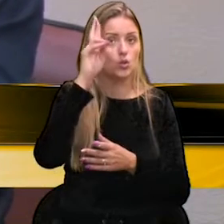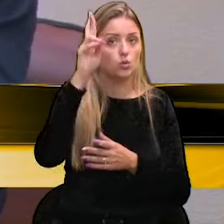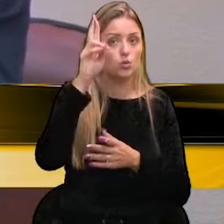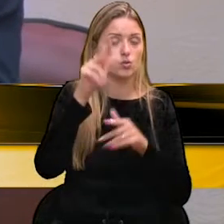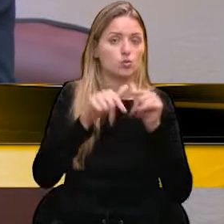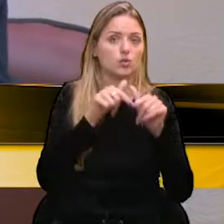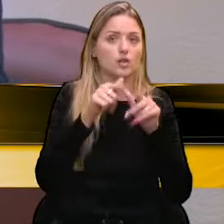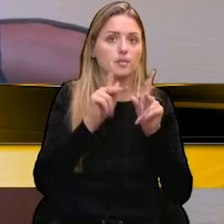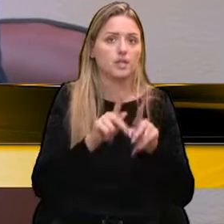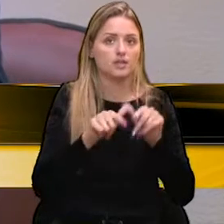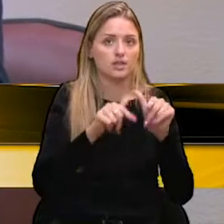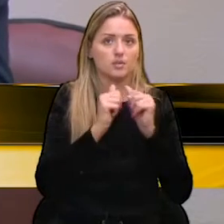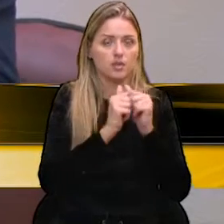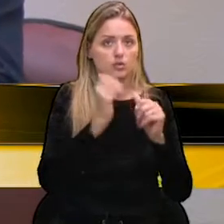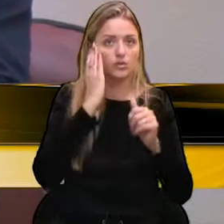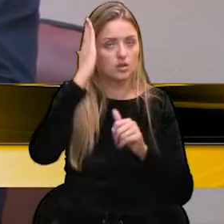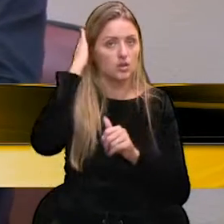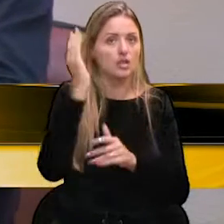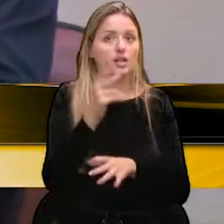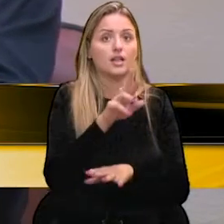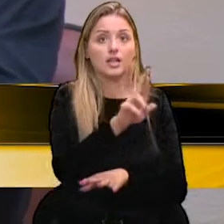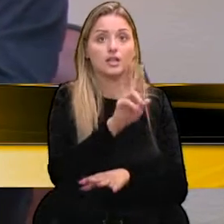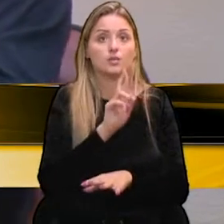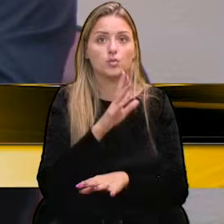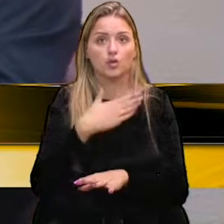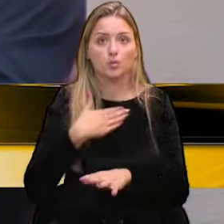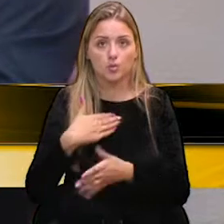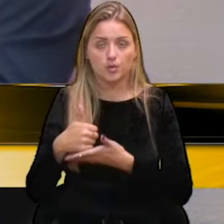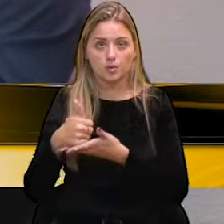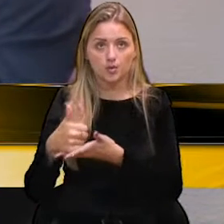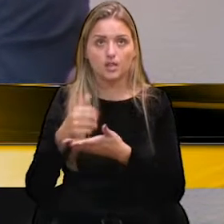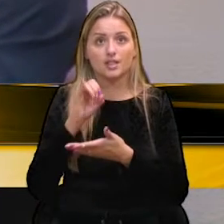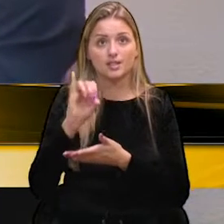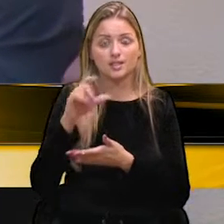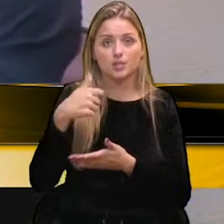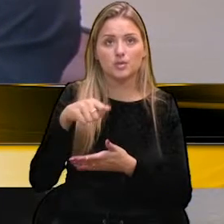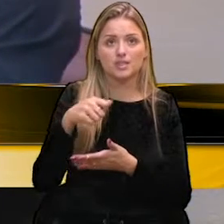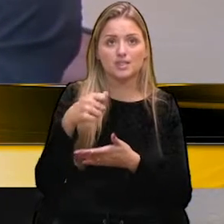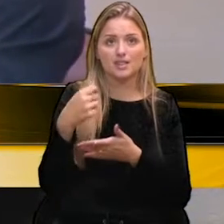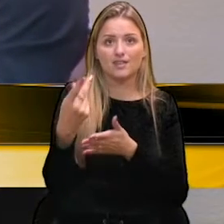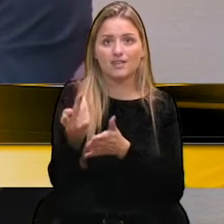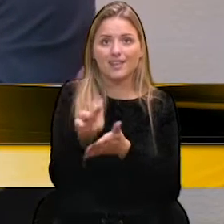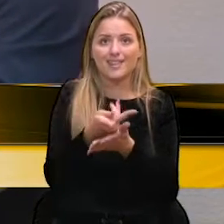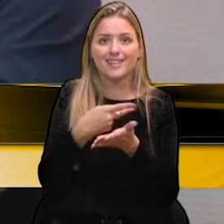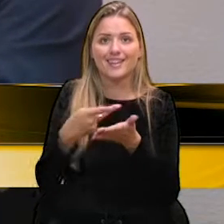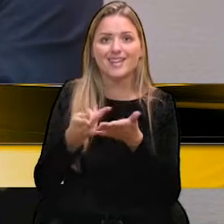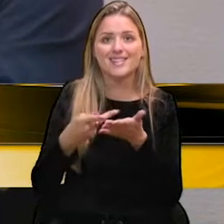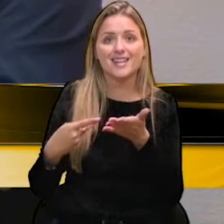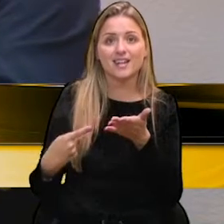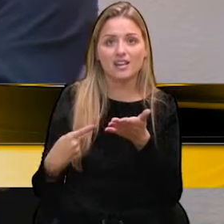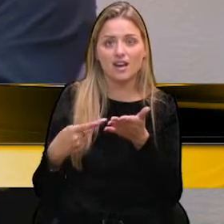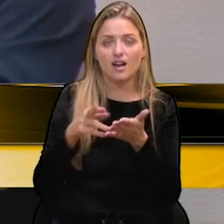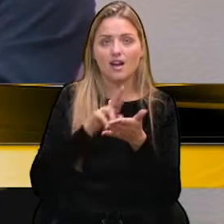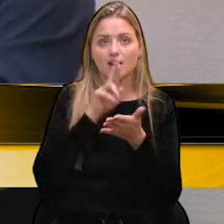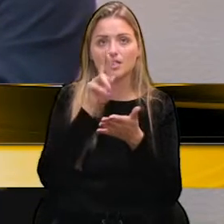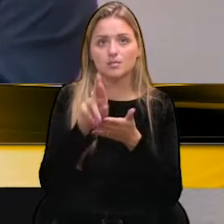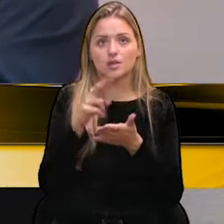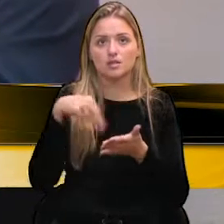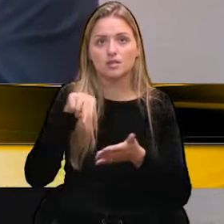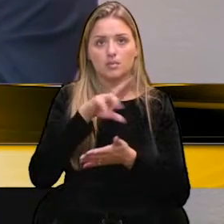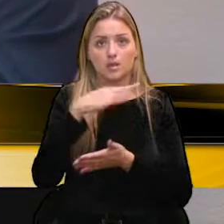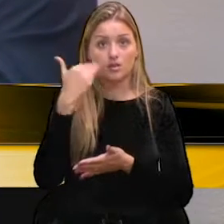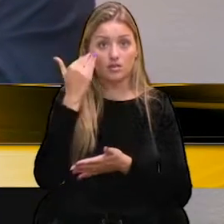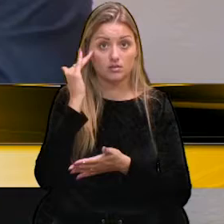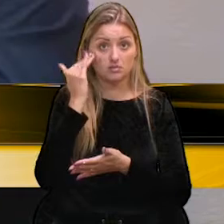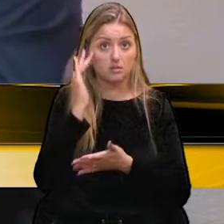forma grosseira, disse ao meu assessor de que se ele precisava desenhar a resposta para que a gente pudesse entender.